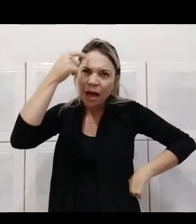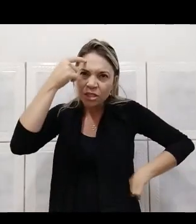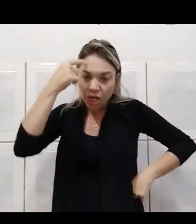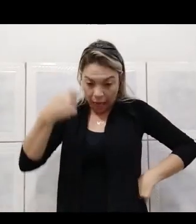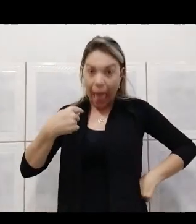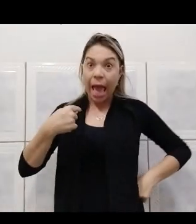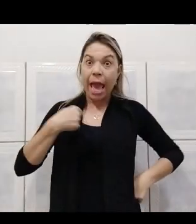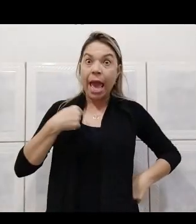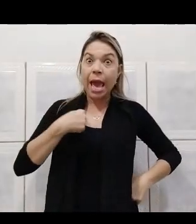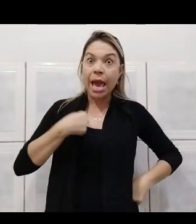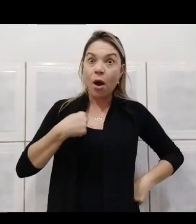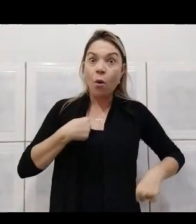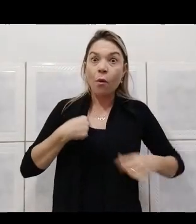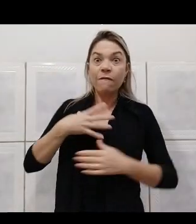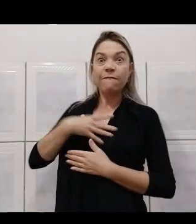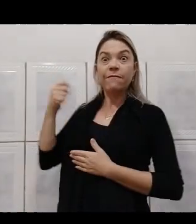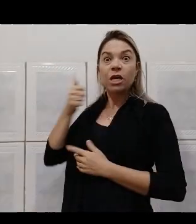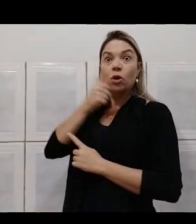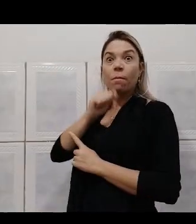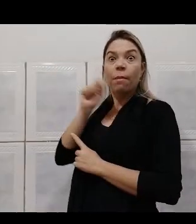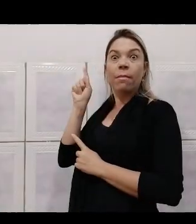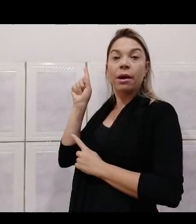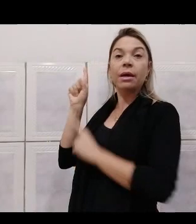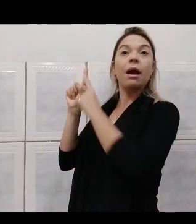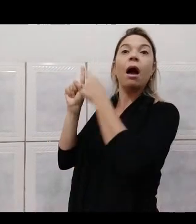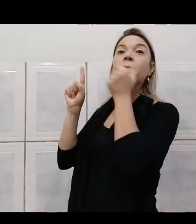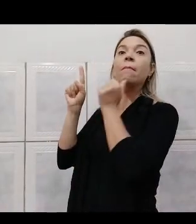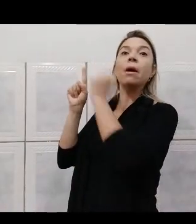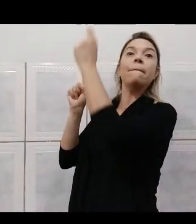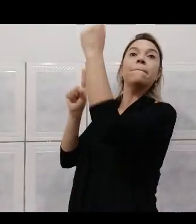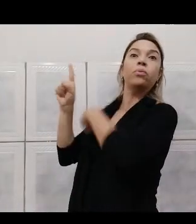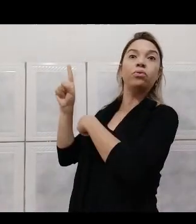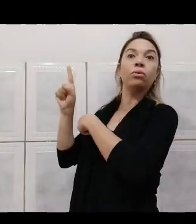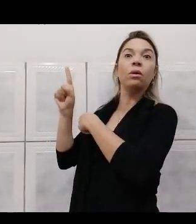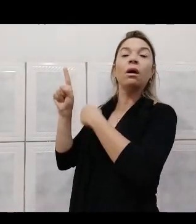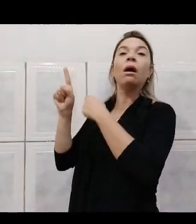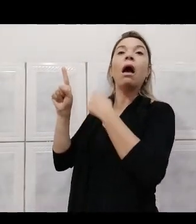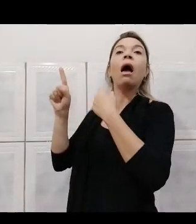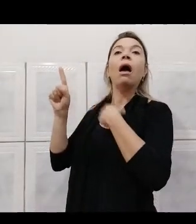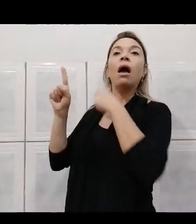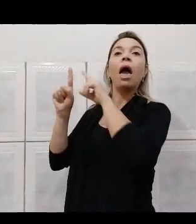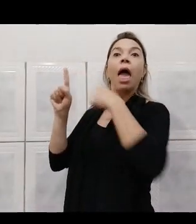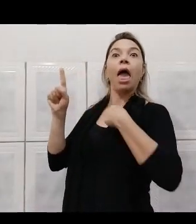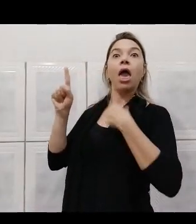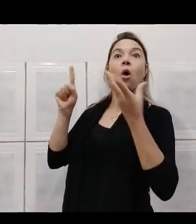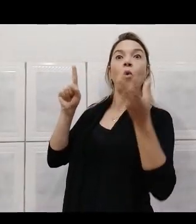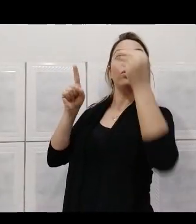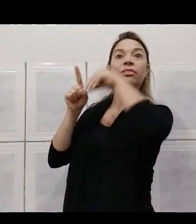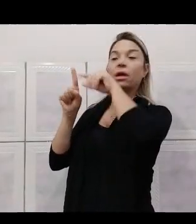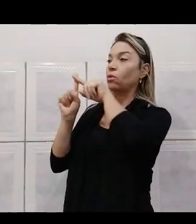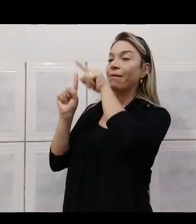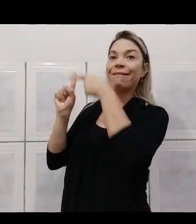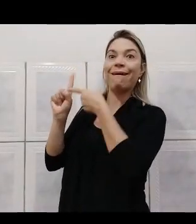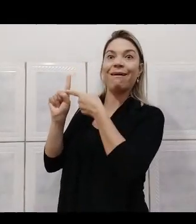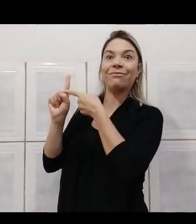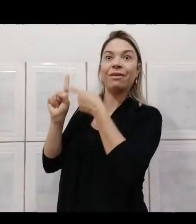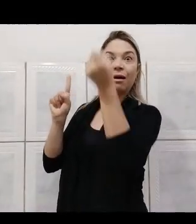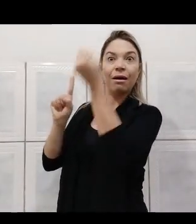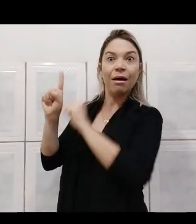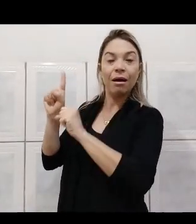de viver. Imagine se, querendo remediar um mal, um outro mal